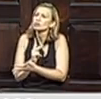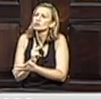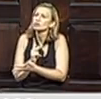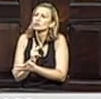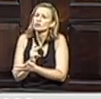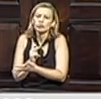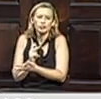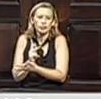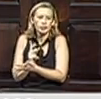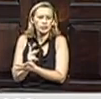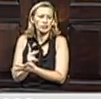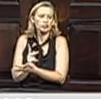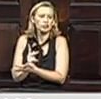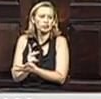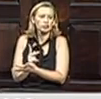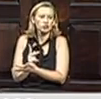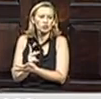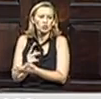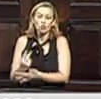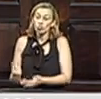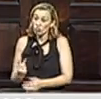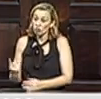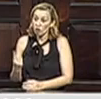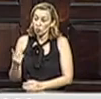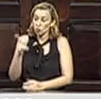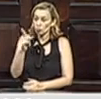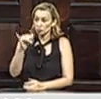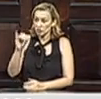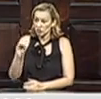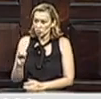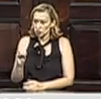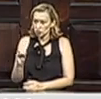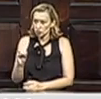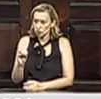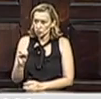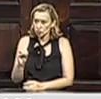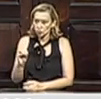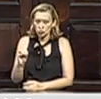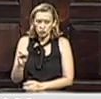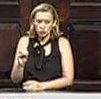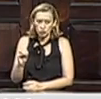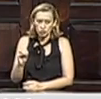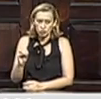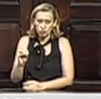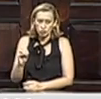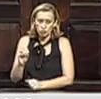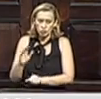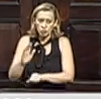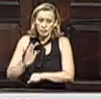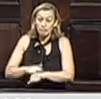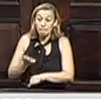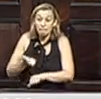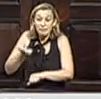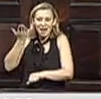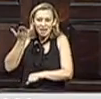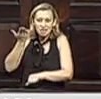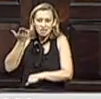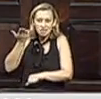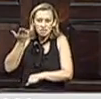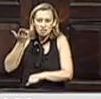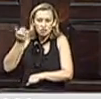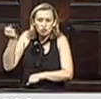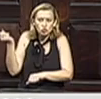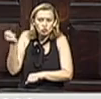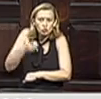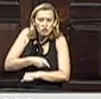fez com que o valor do piso fosse superior ao valor da faixa onde